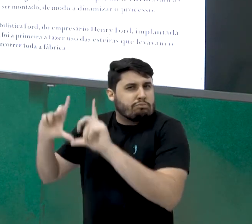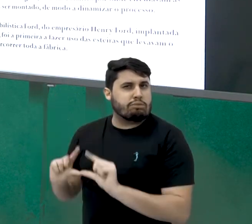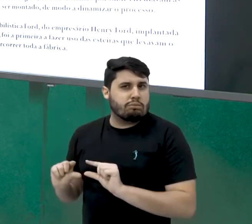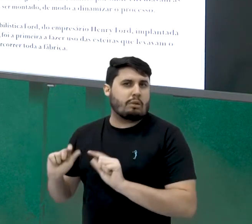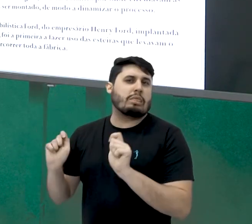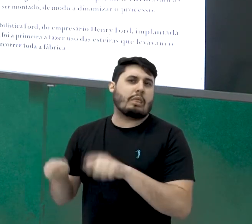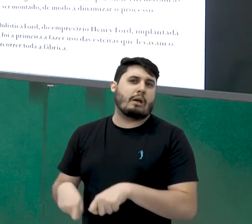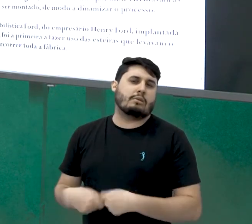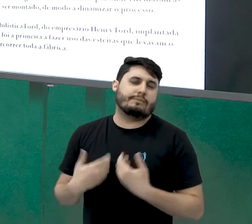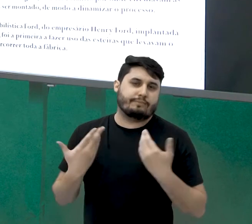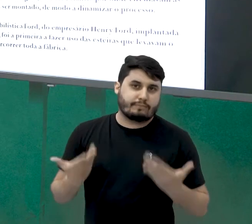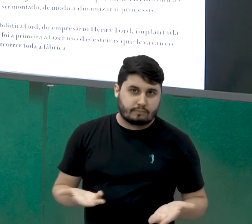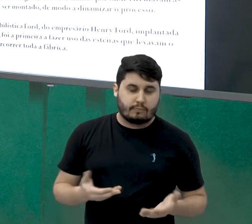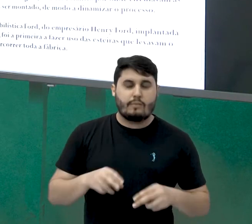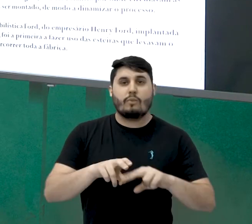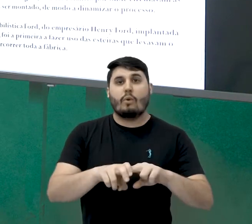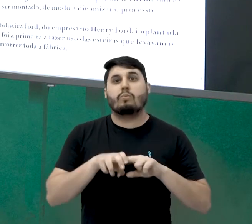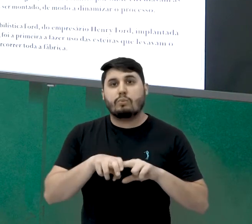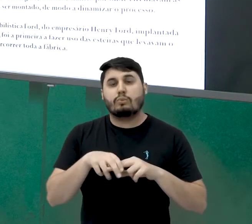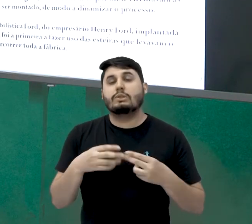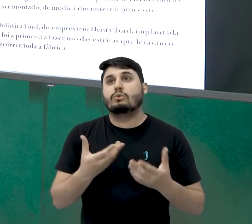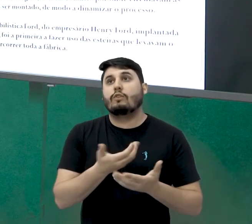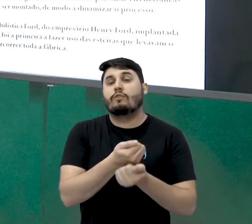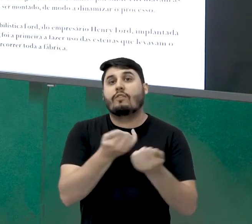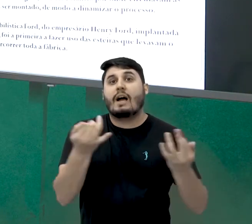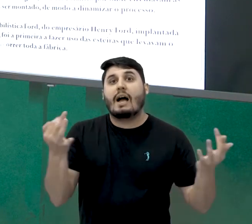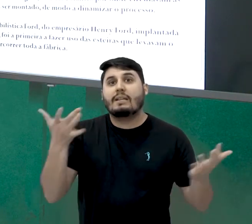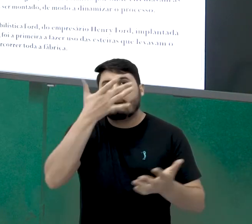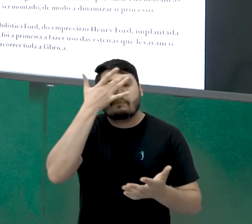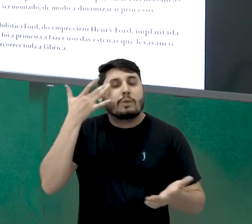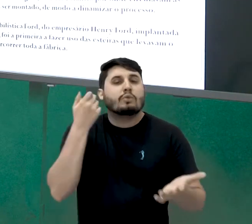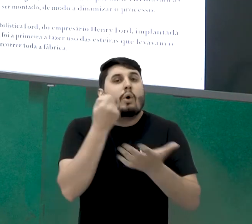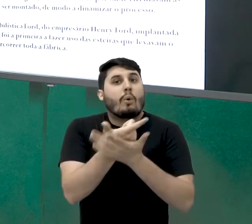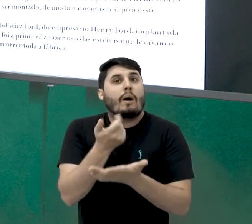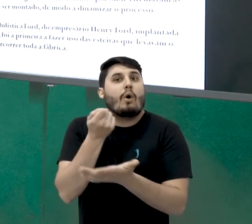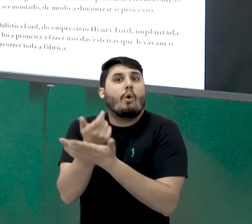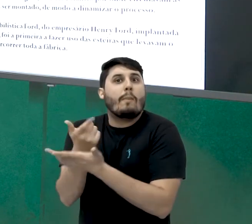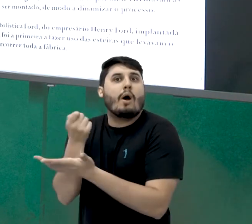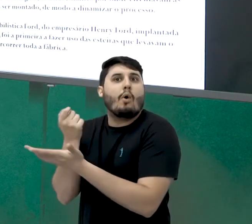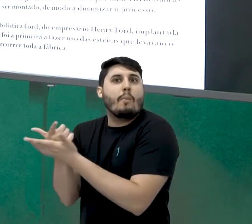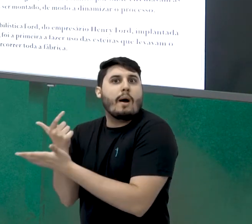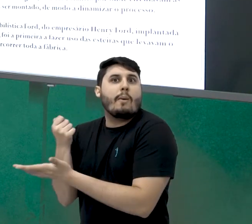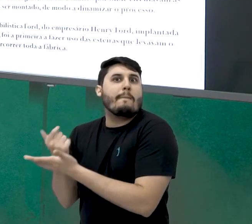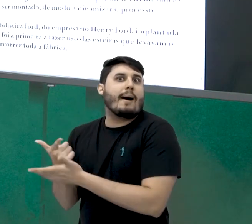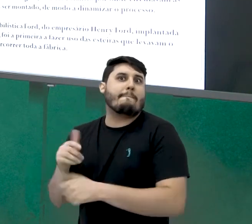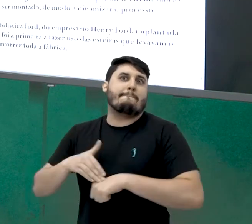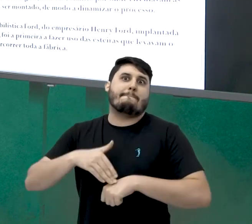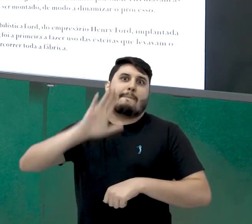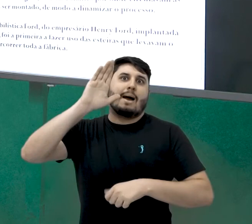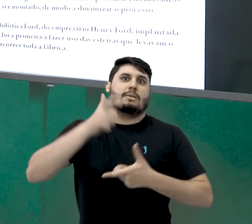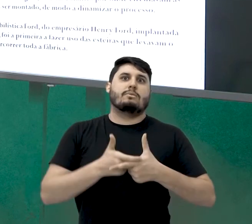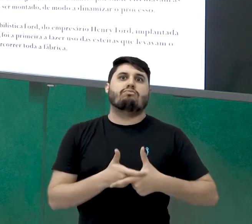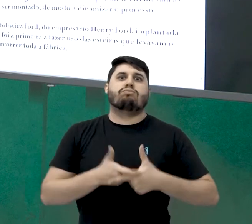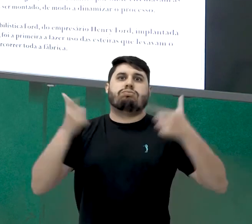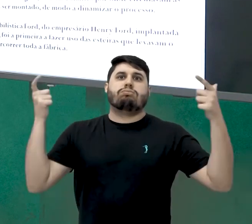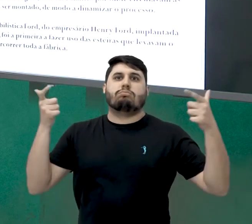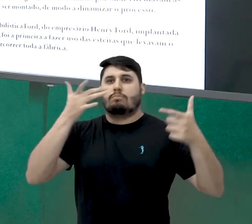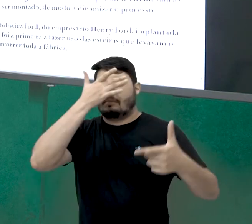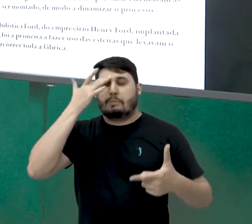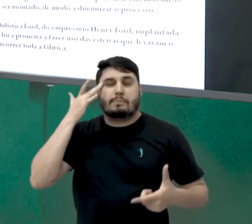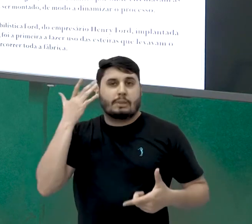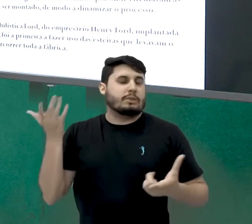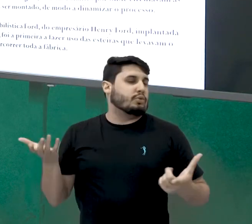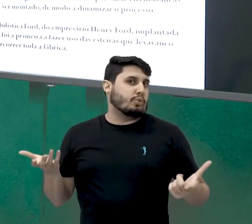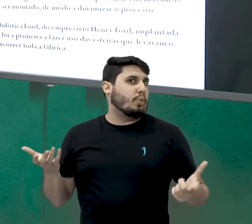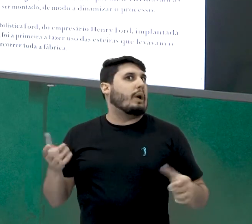pessoas acessando. Então, muitas pessoas passaram a comprar e a cadeia produtiva passou a produzir mais. Então, a produção era